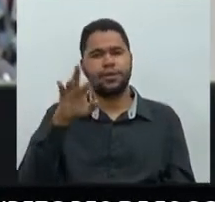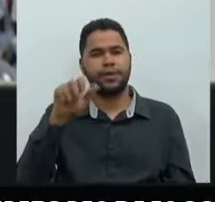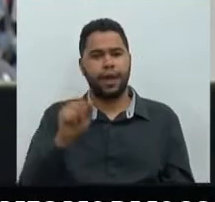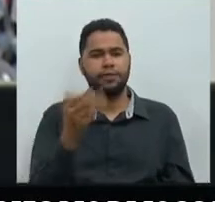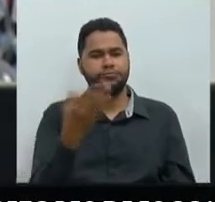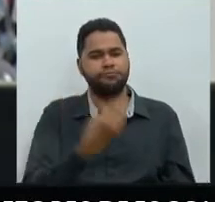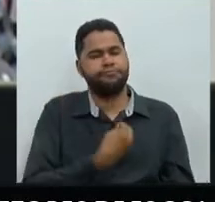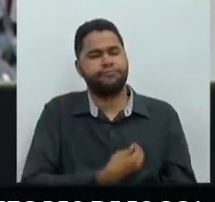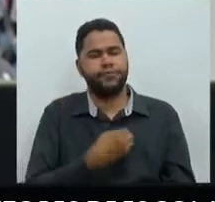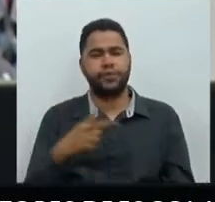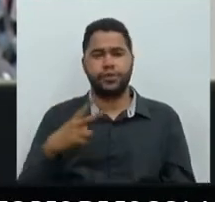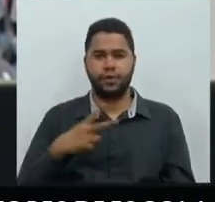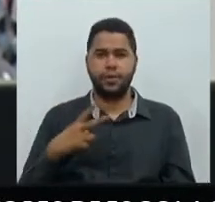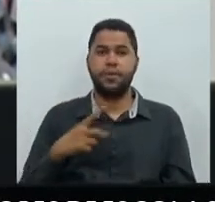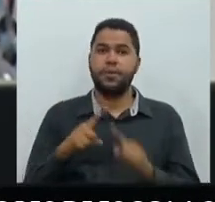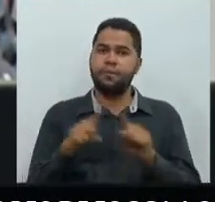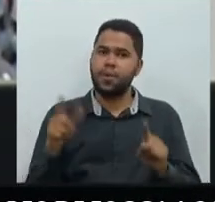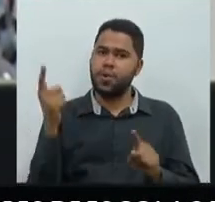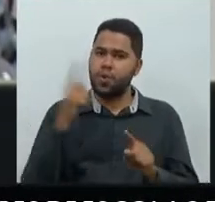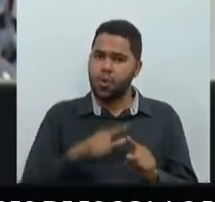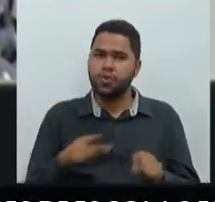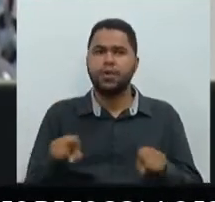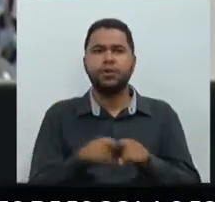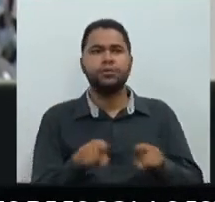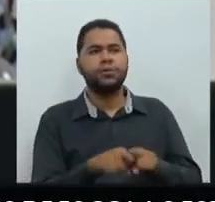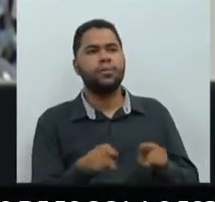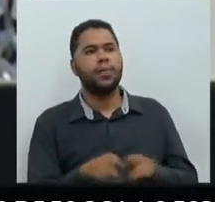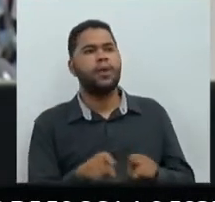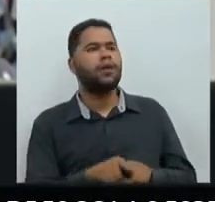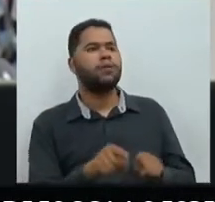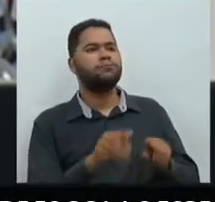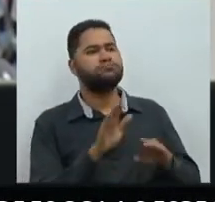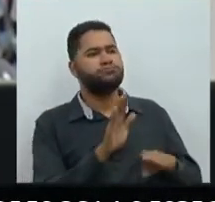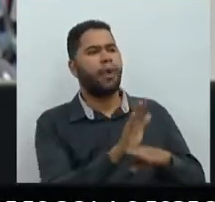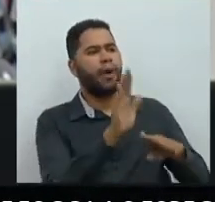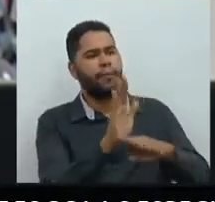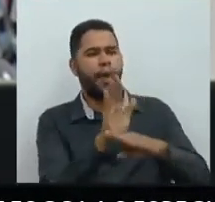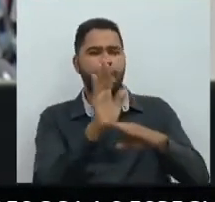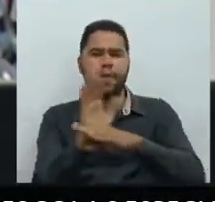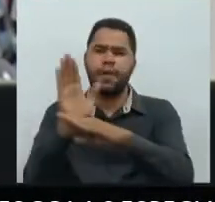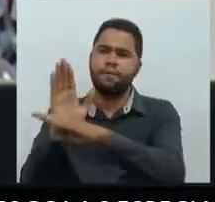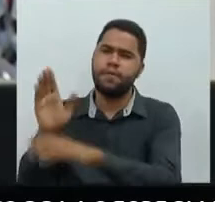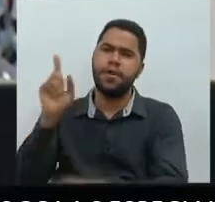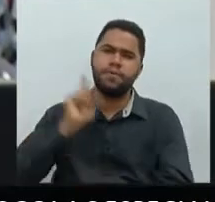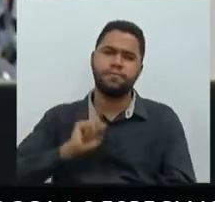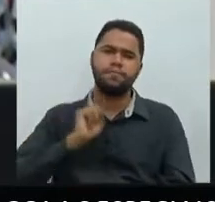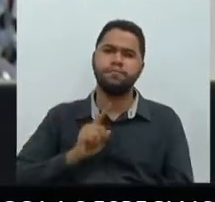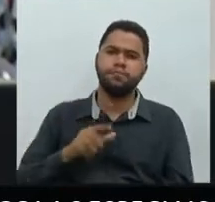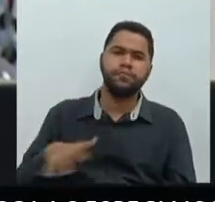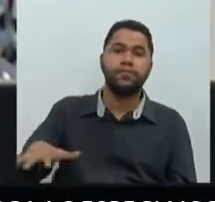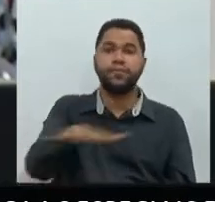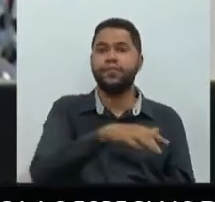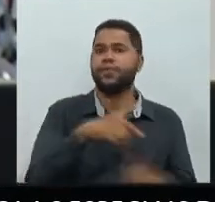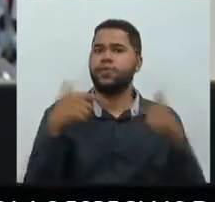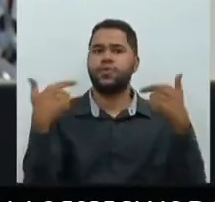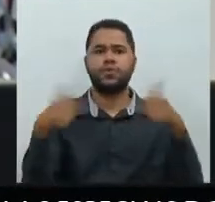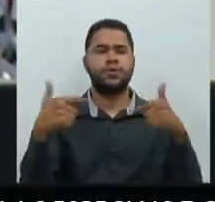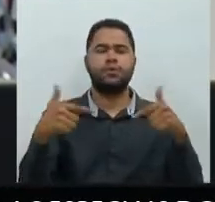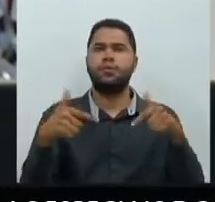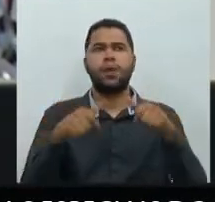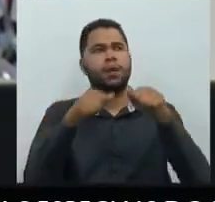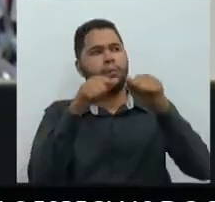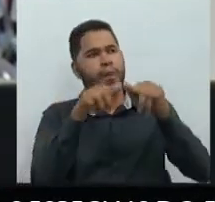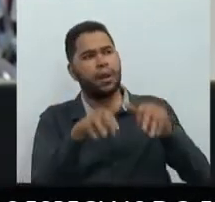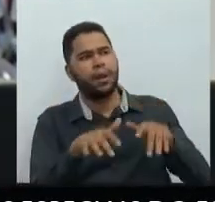sua vida pessoal, mas que você consegue levar também a todos os cantos de Minas, né, e seu trabalho ecoa